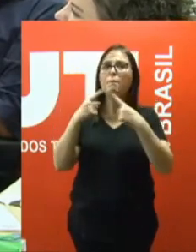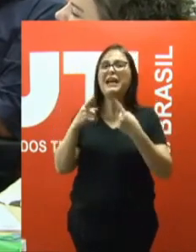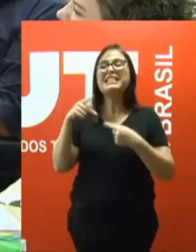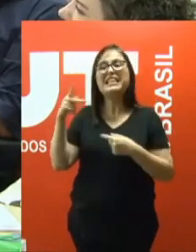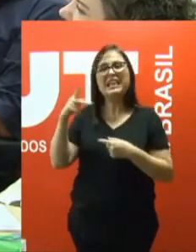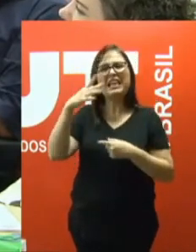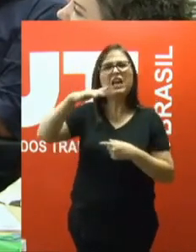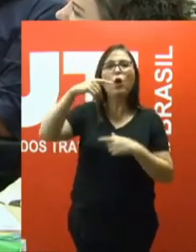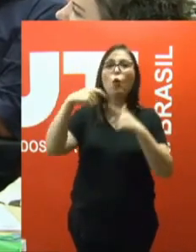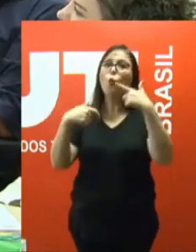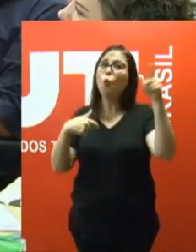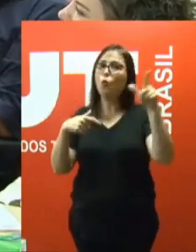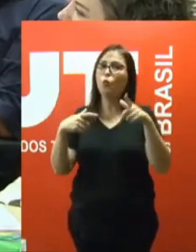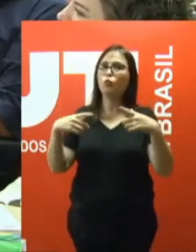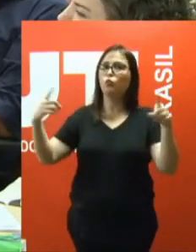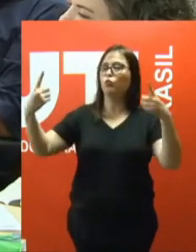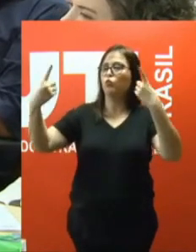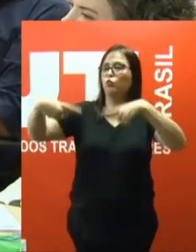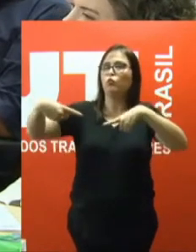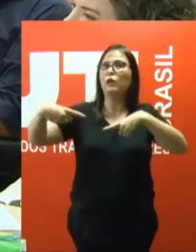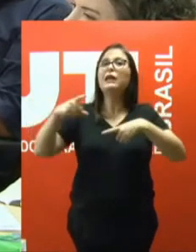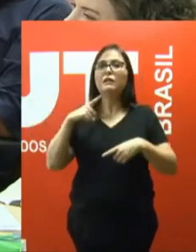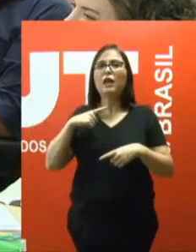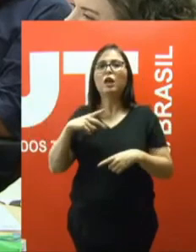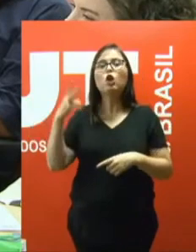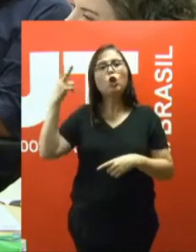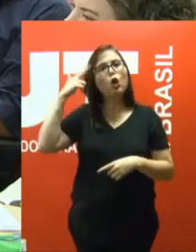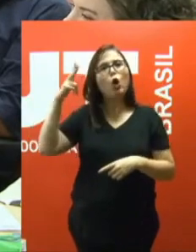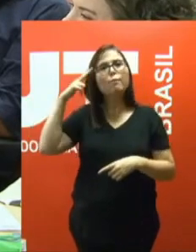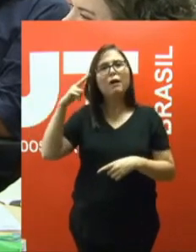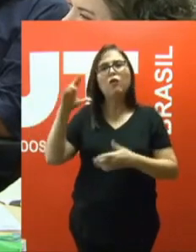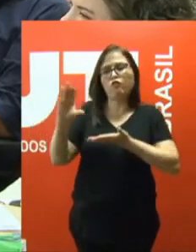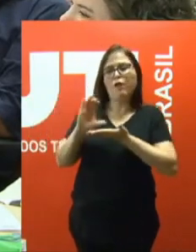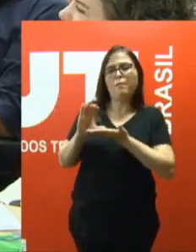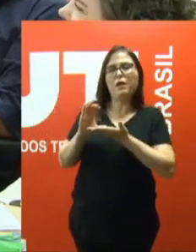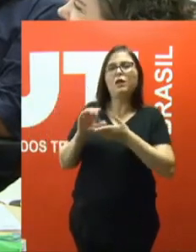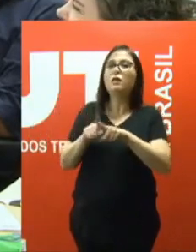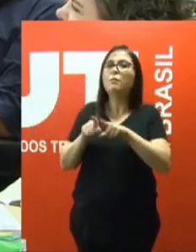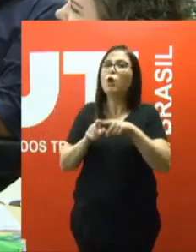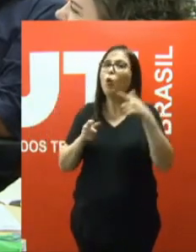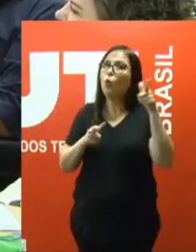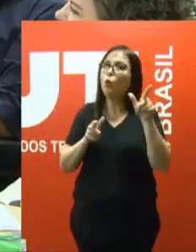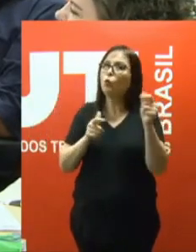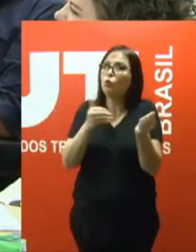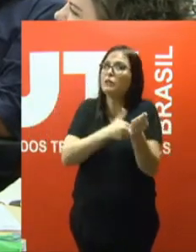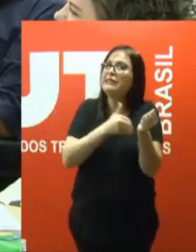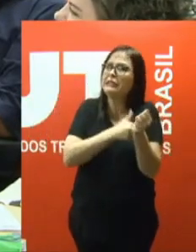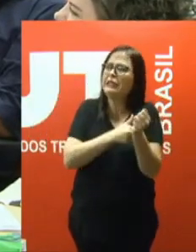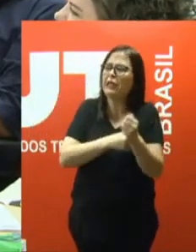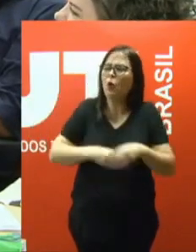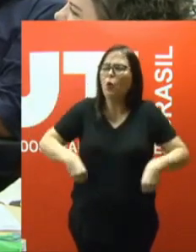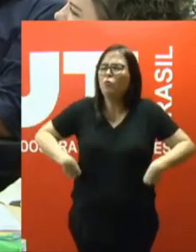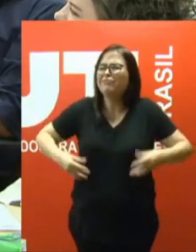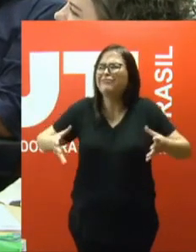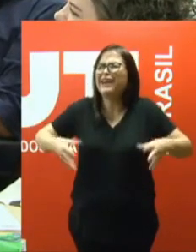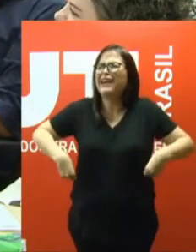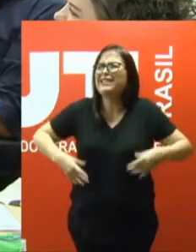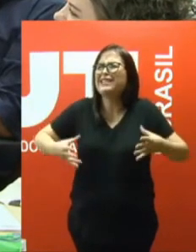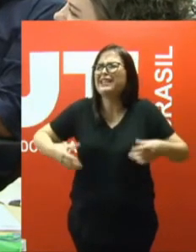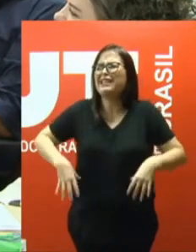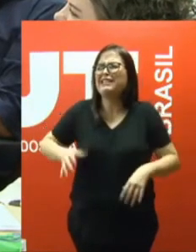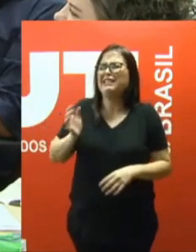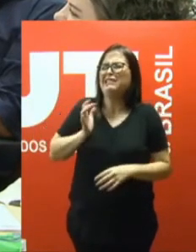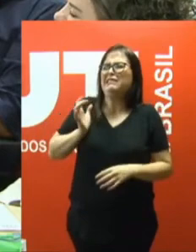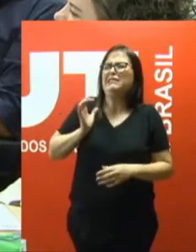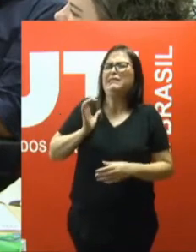normal e os anormais. Tá? E estão gastando fortunas e fortunas para essa